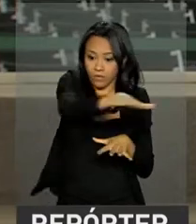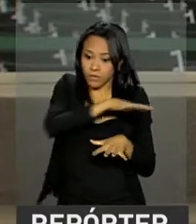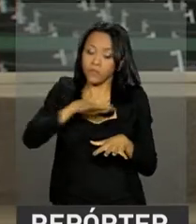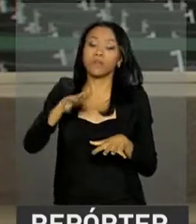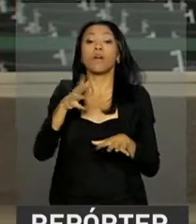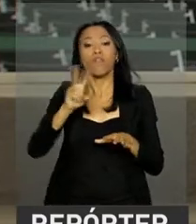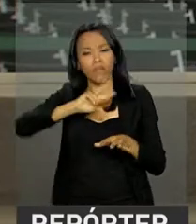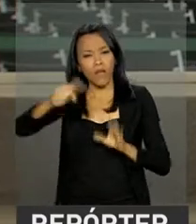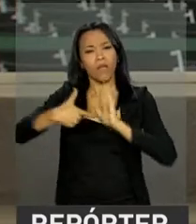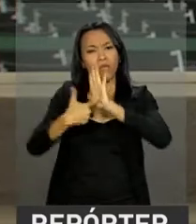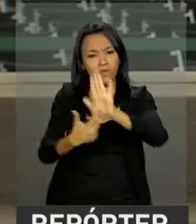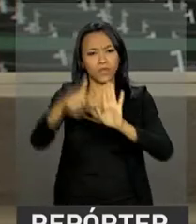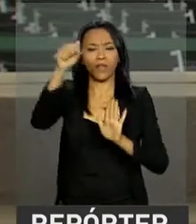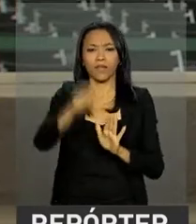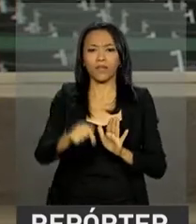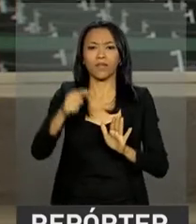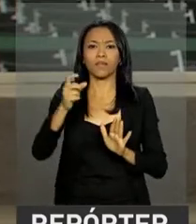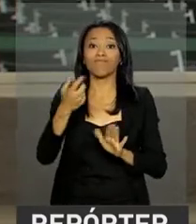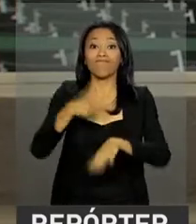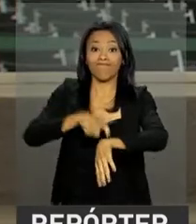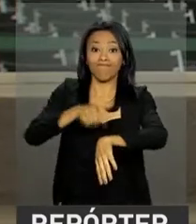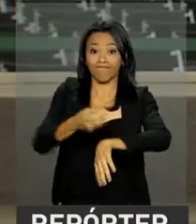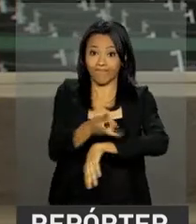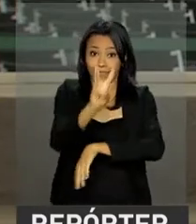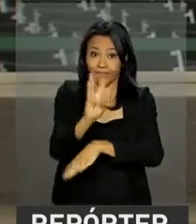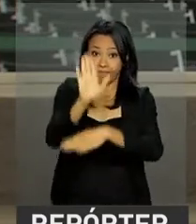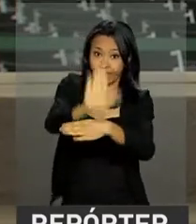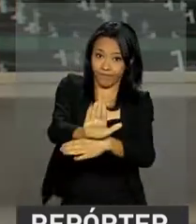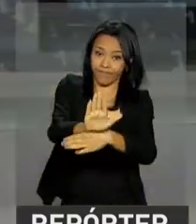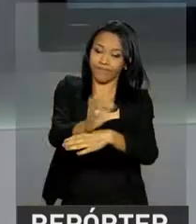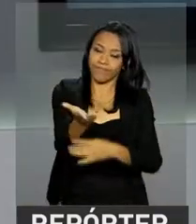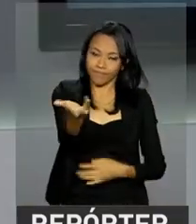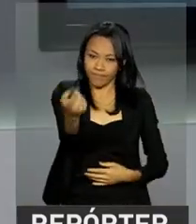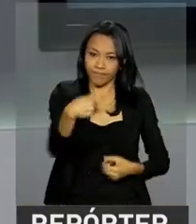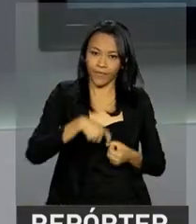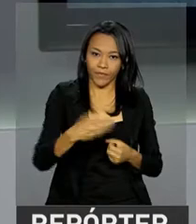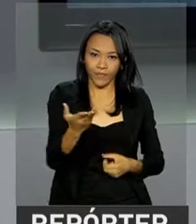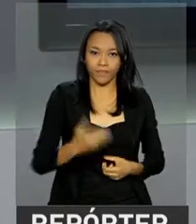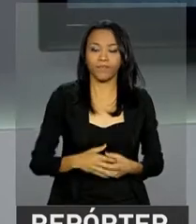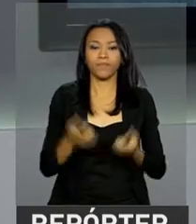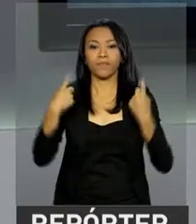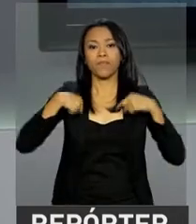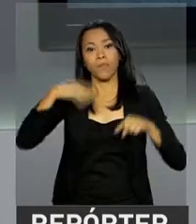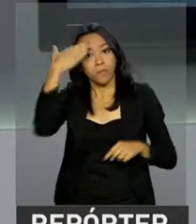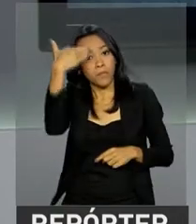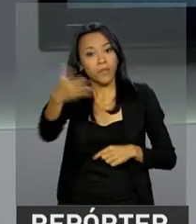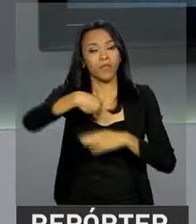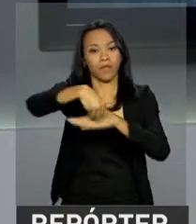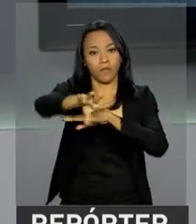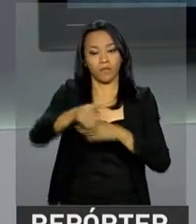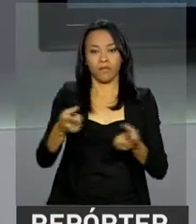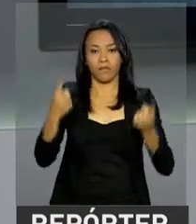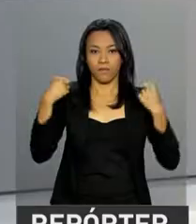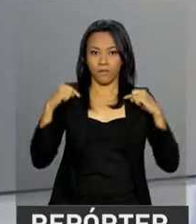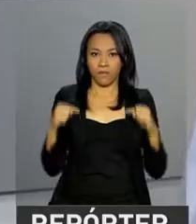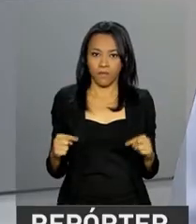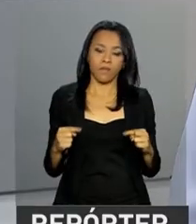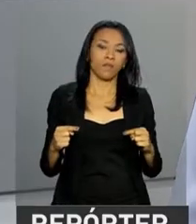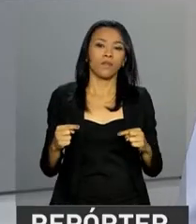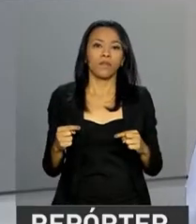essa cerimônia ao vivo a partir das três da tarde a isso é com você muito obrigada nem pelas informações